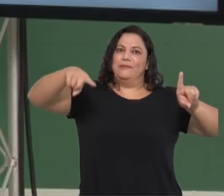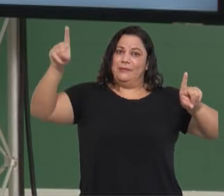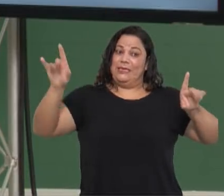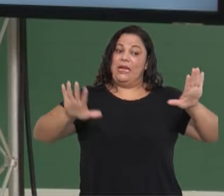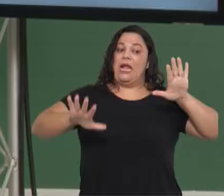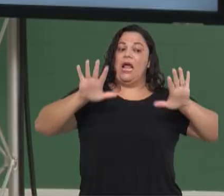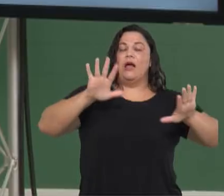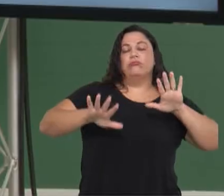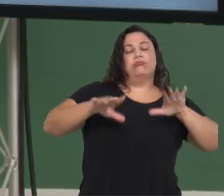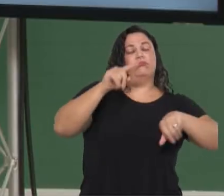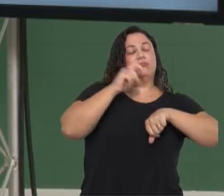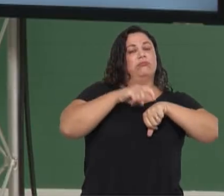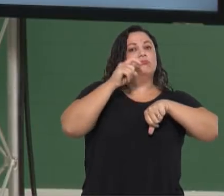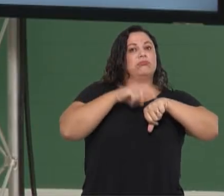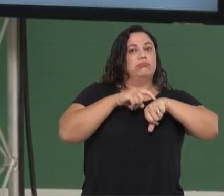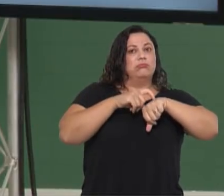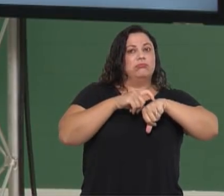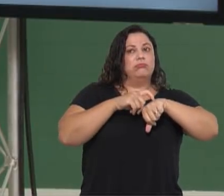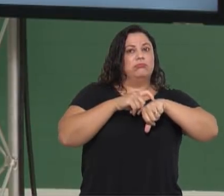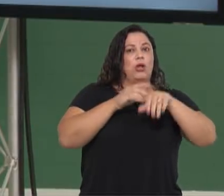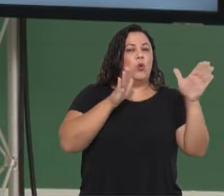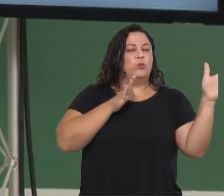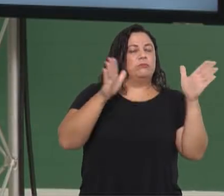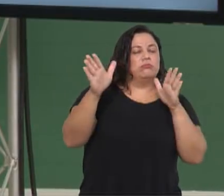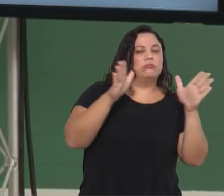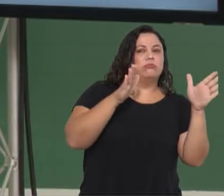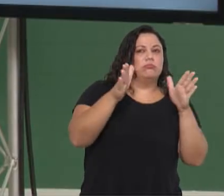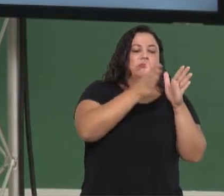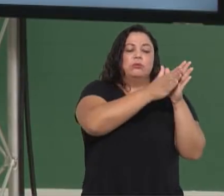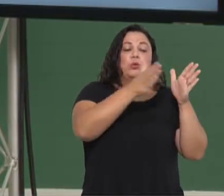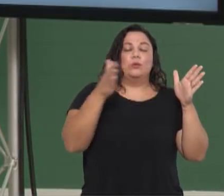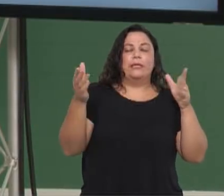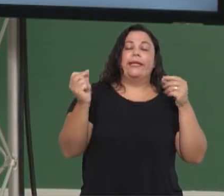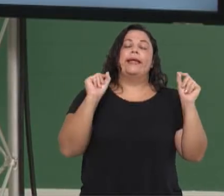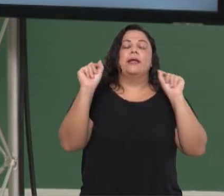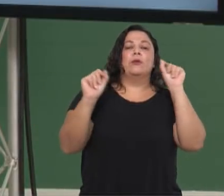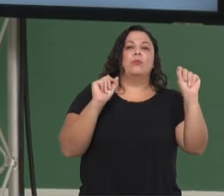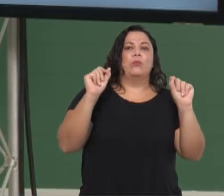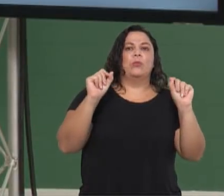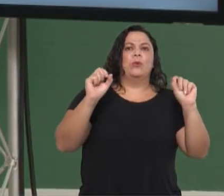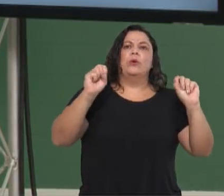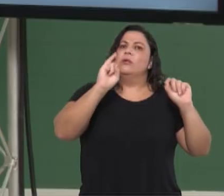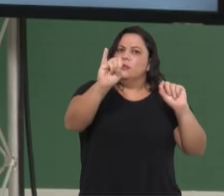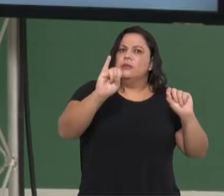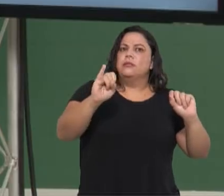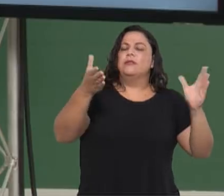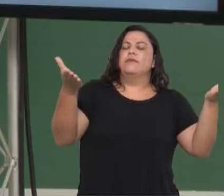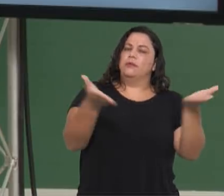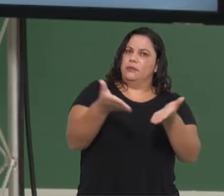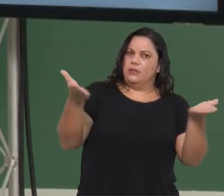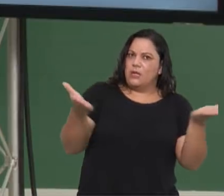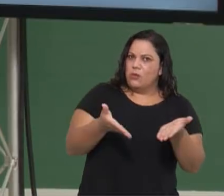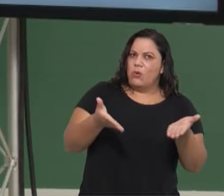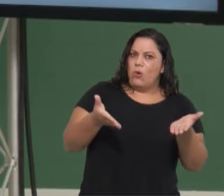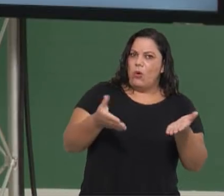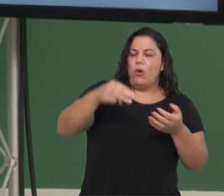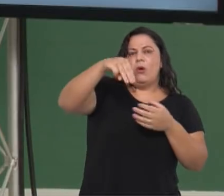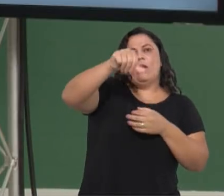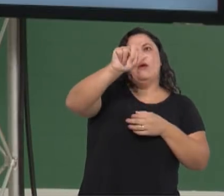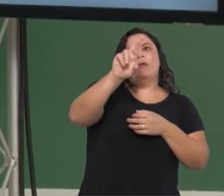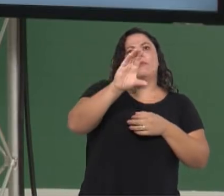ele faz agora, se ele toca agora, se ele marcou e se ele, né,